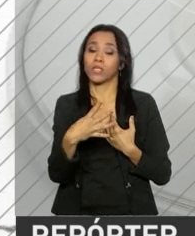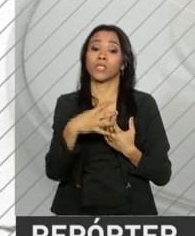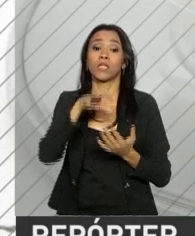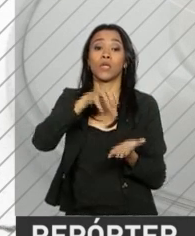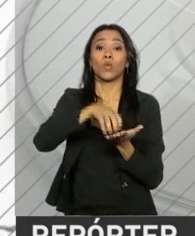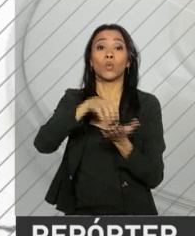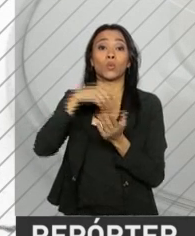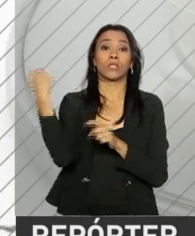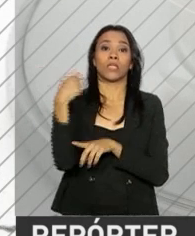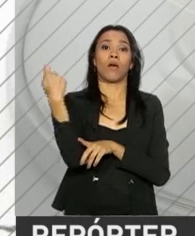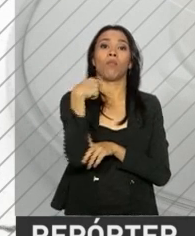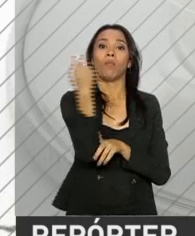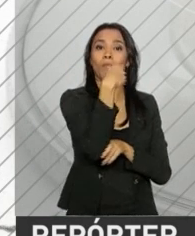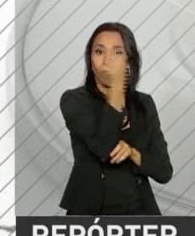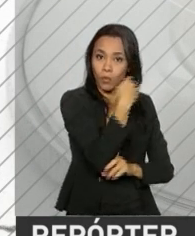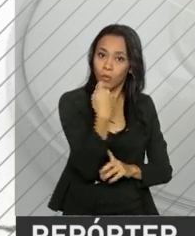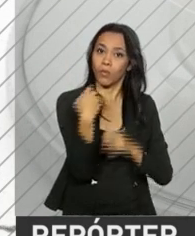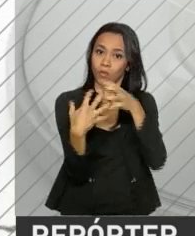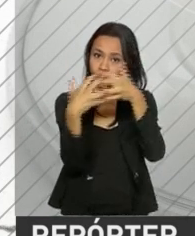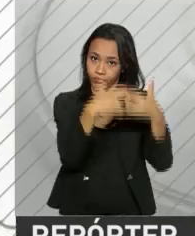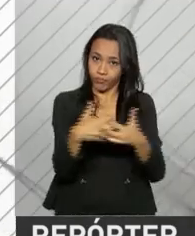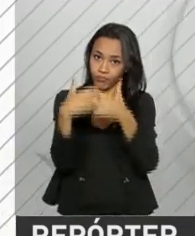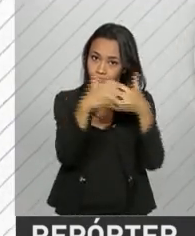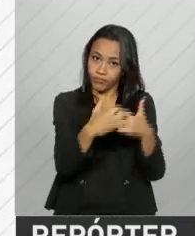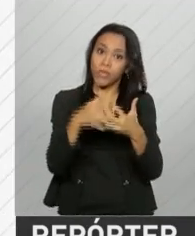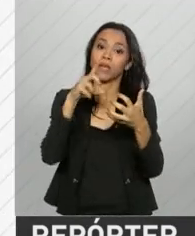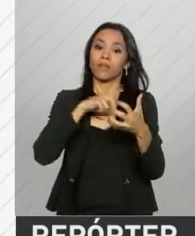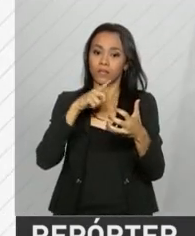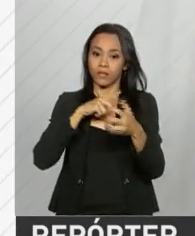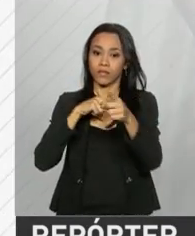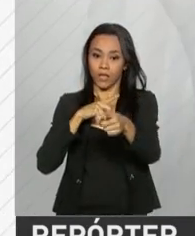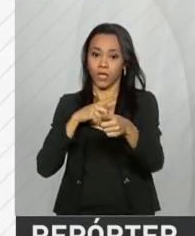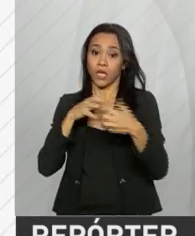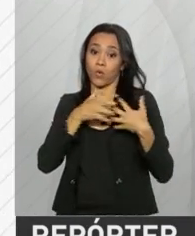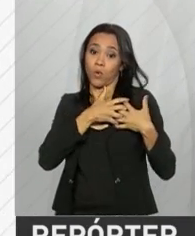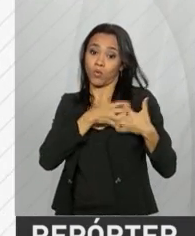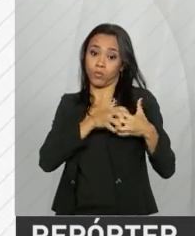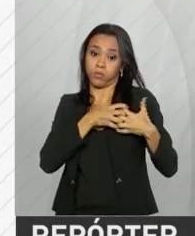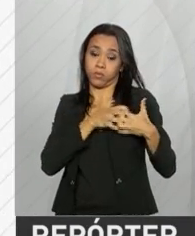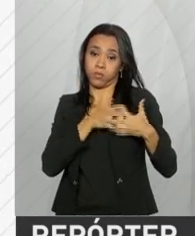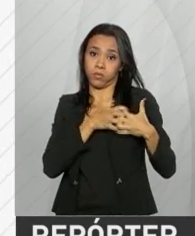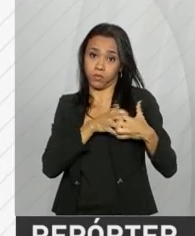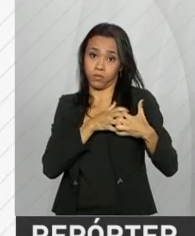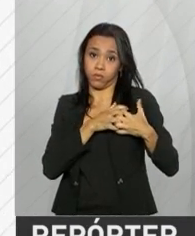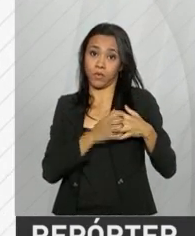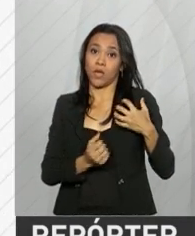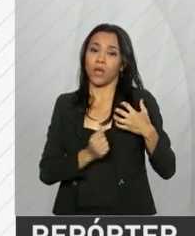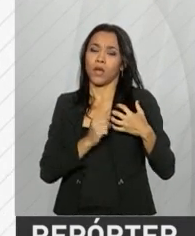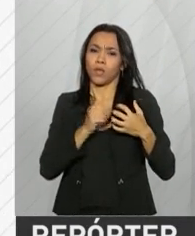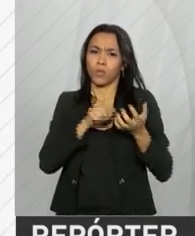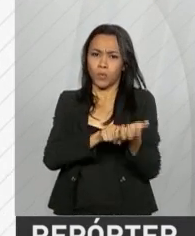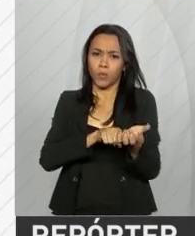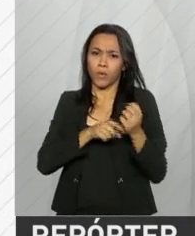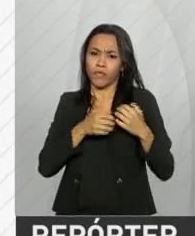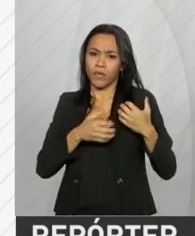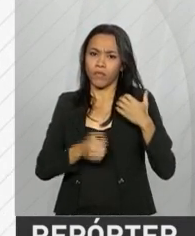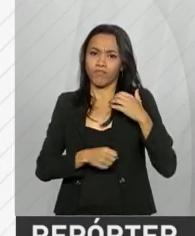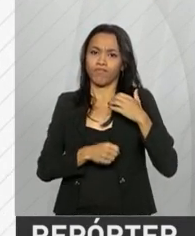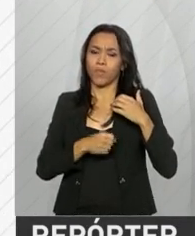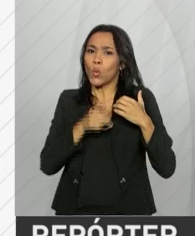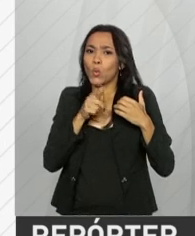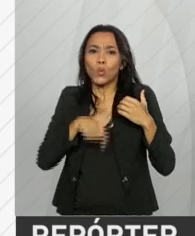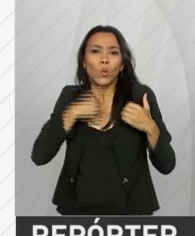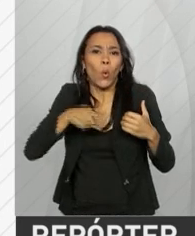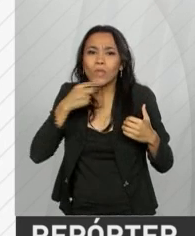contam com os medicamentos trombolíticos no infarto artéria que irriga o coração fica obstruída e o